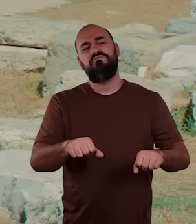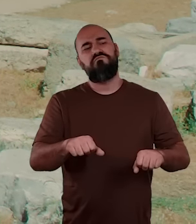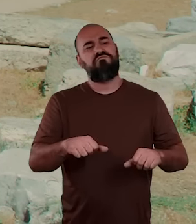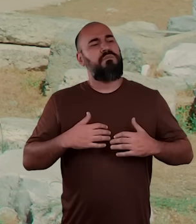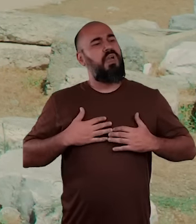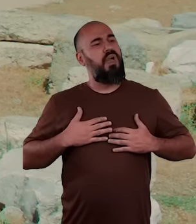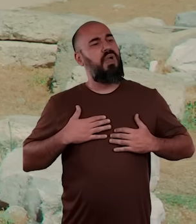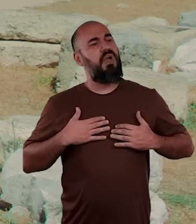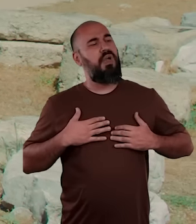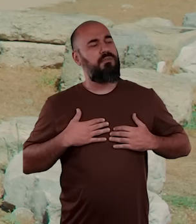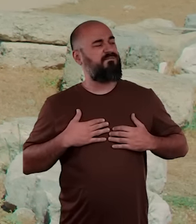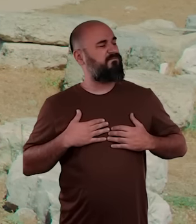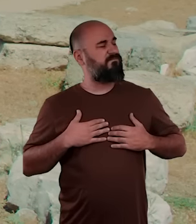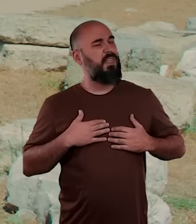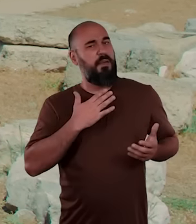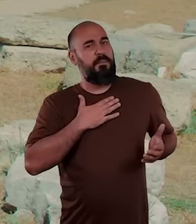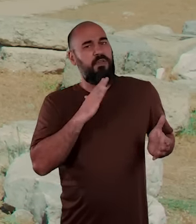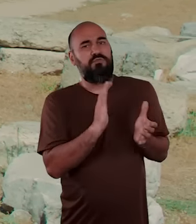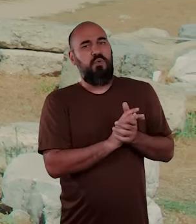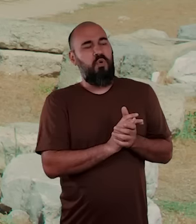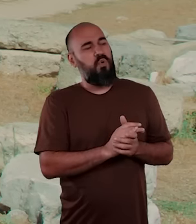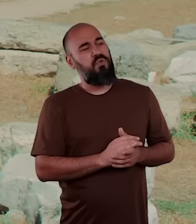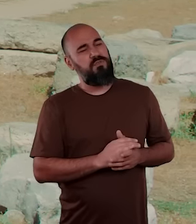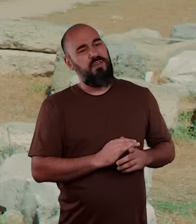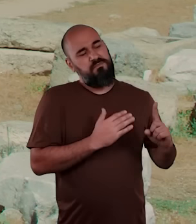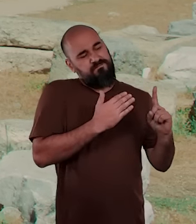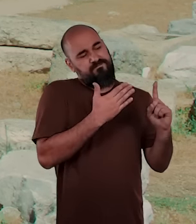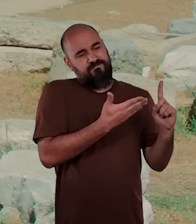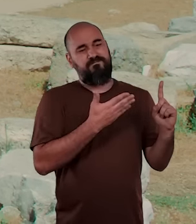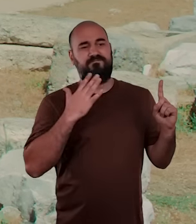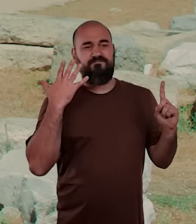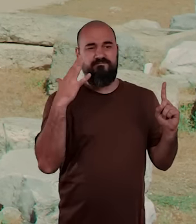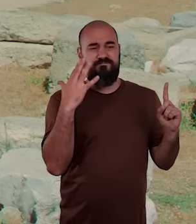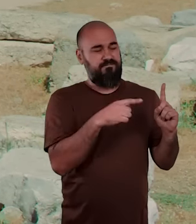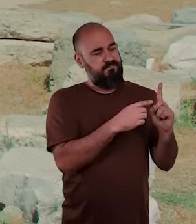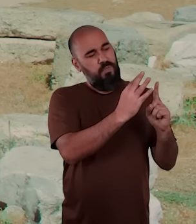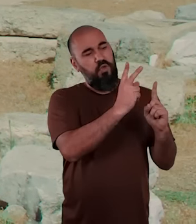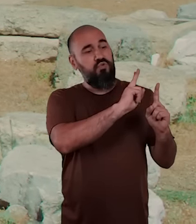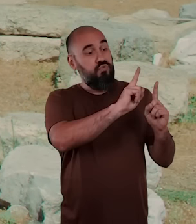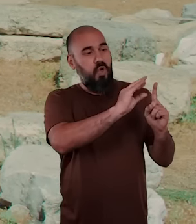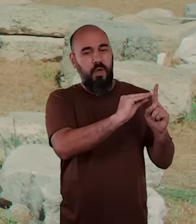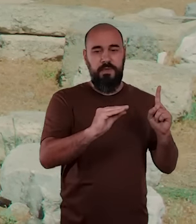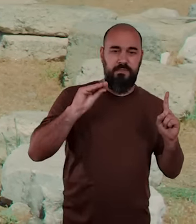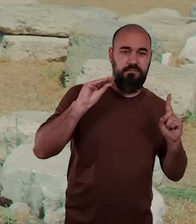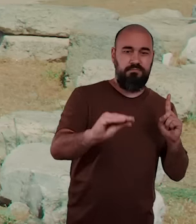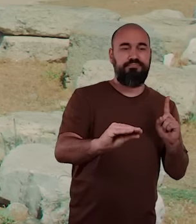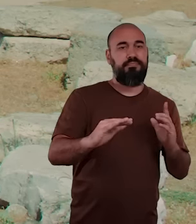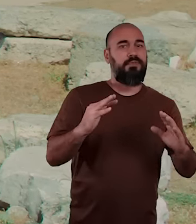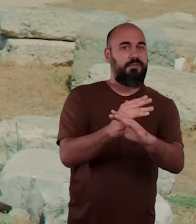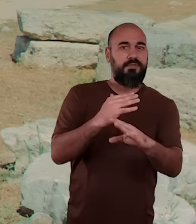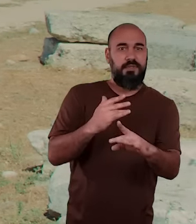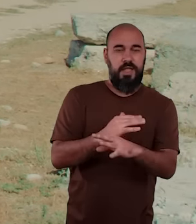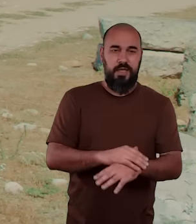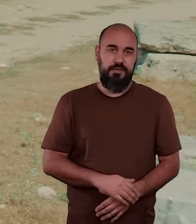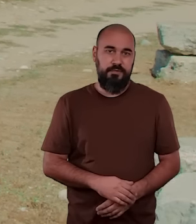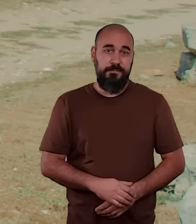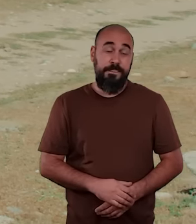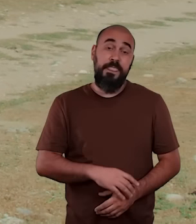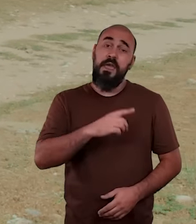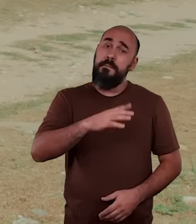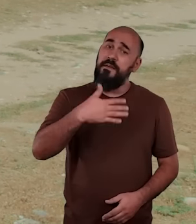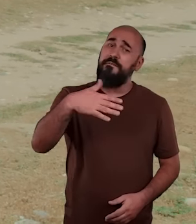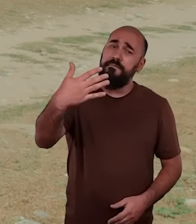ele colocava o nome de Laodiceia em homenagem à sua esposa Laodice. Mais tarde, ele se casou com uma outra